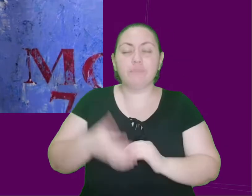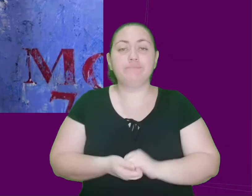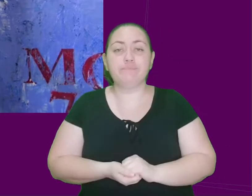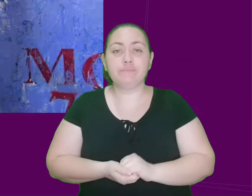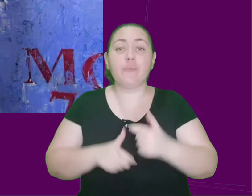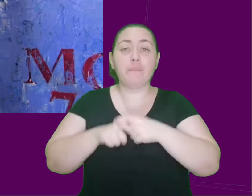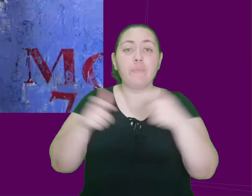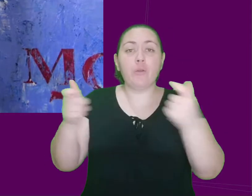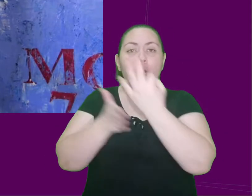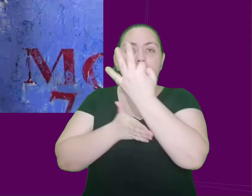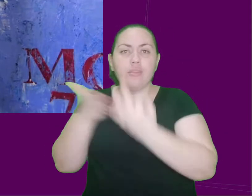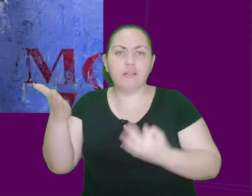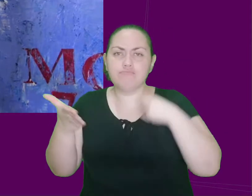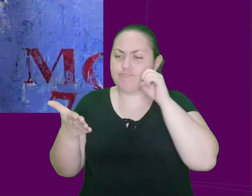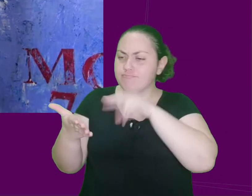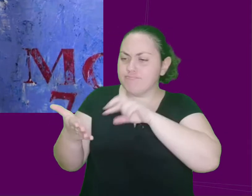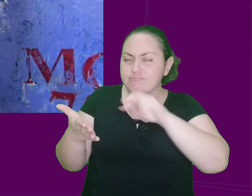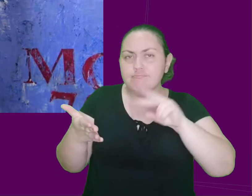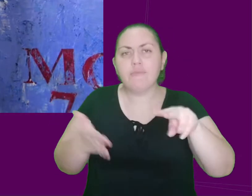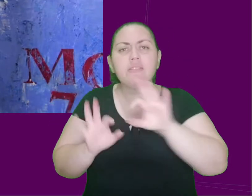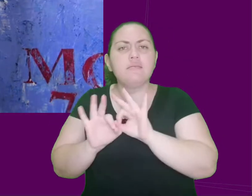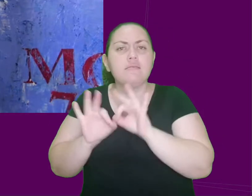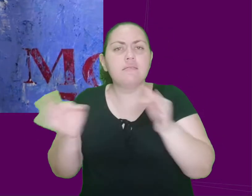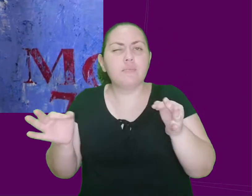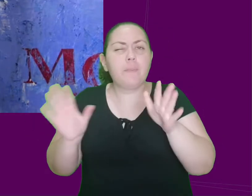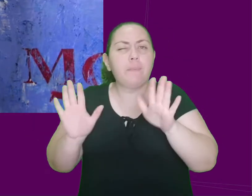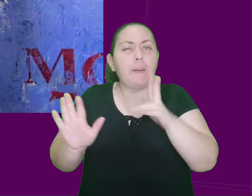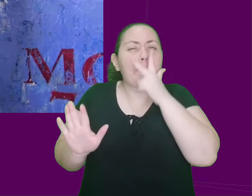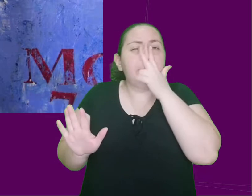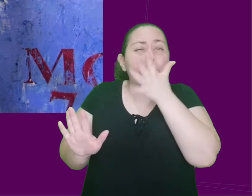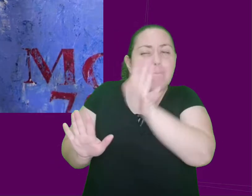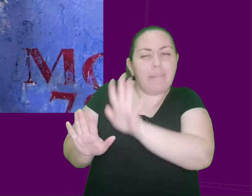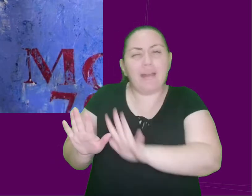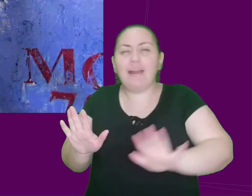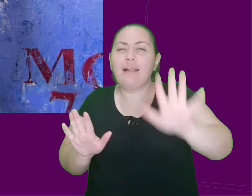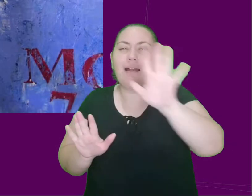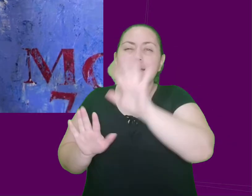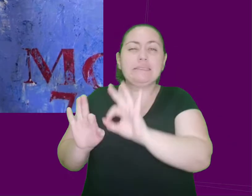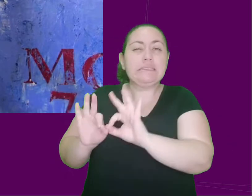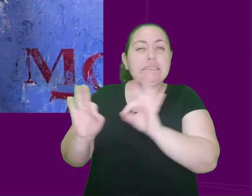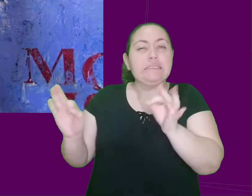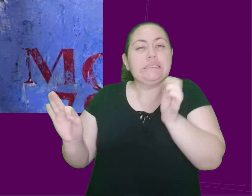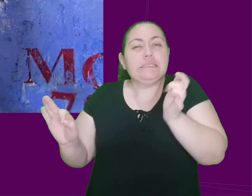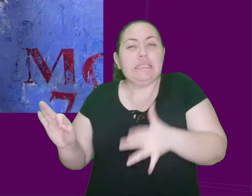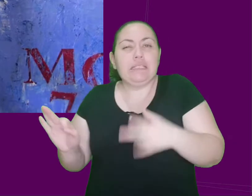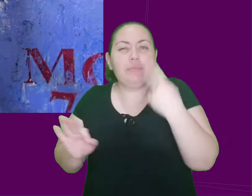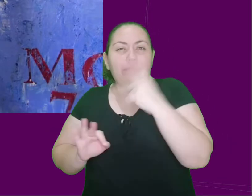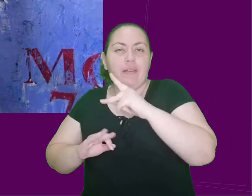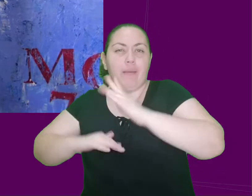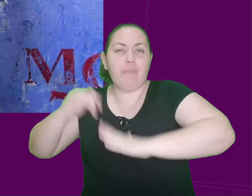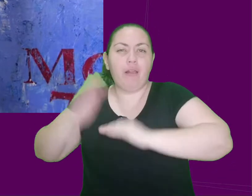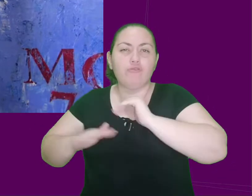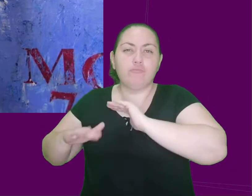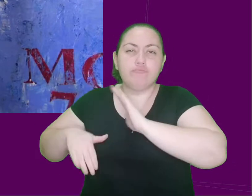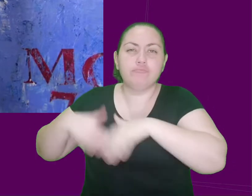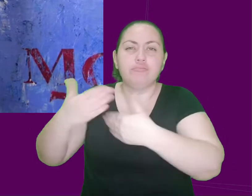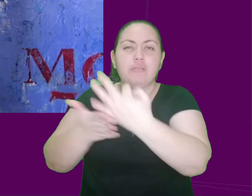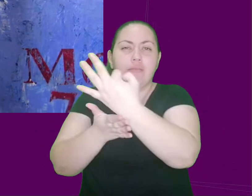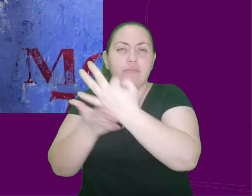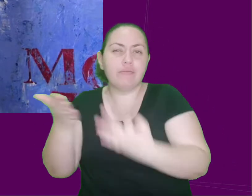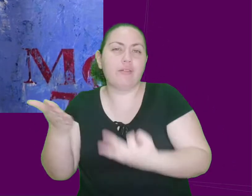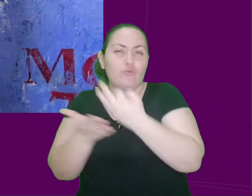maior parte dos contos parece simples, mas é justamente nessa aparente banalidade das ações e